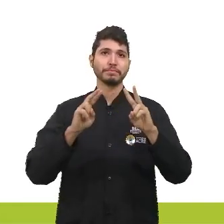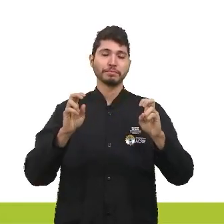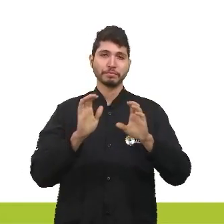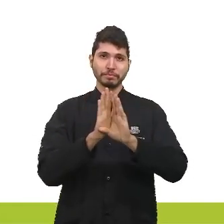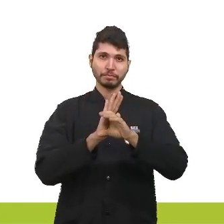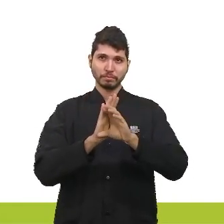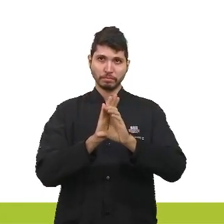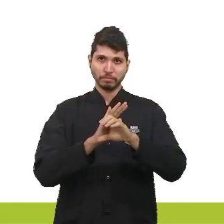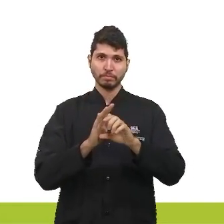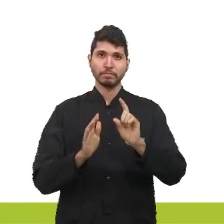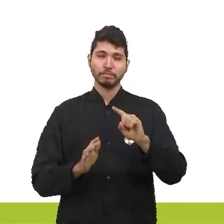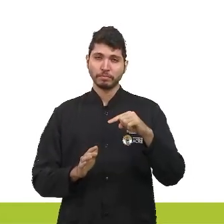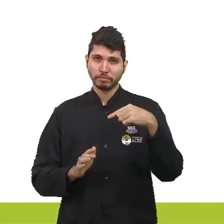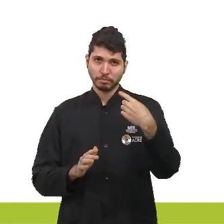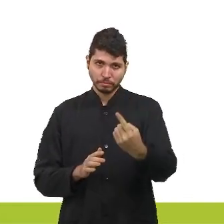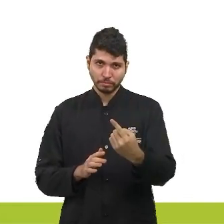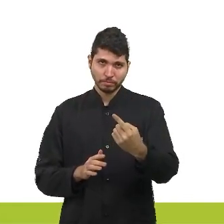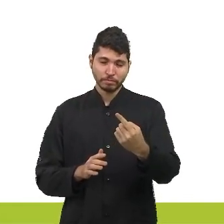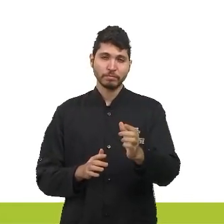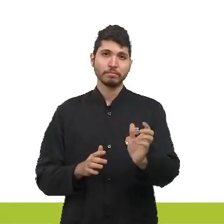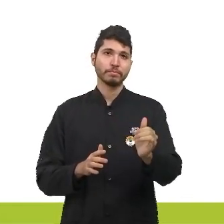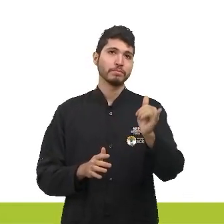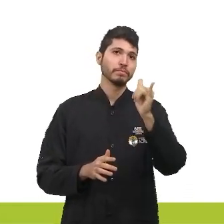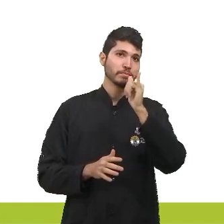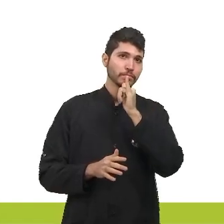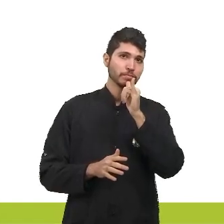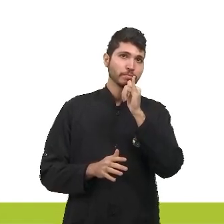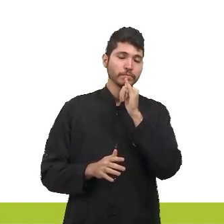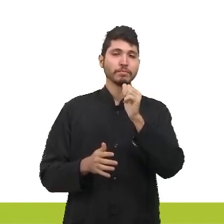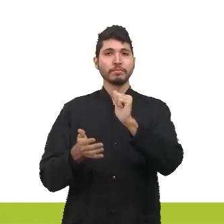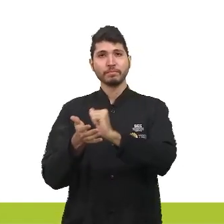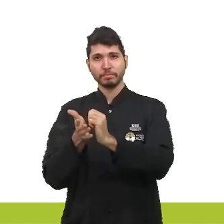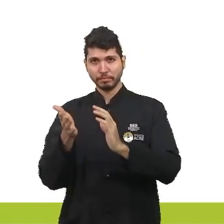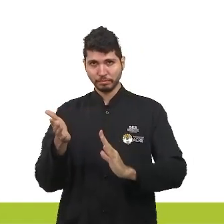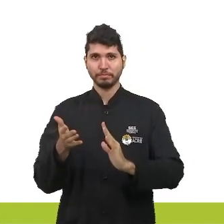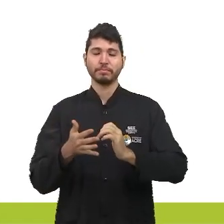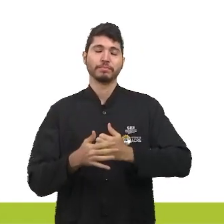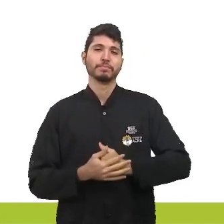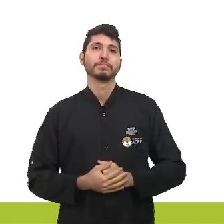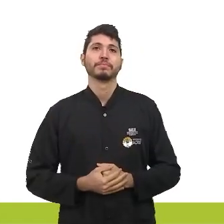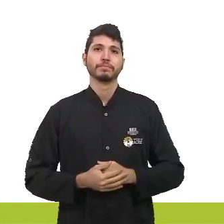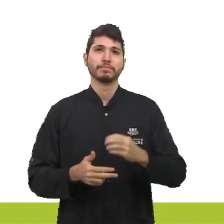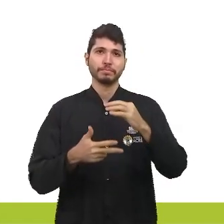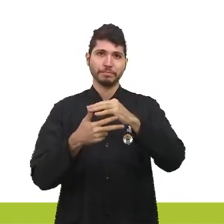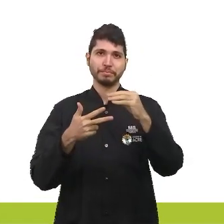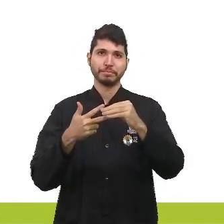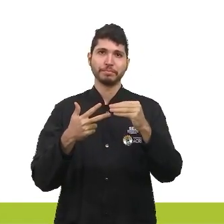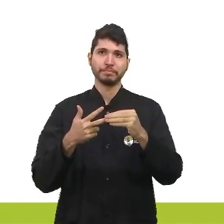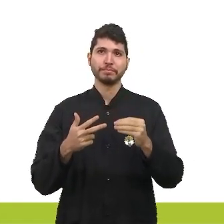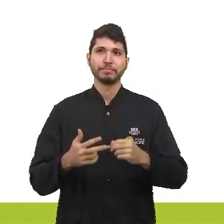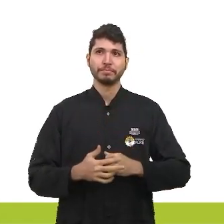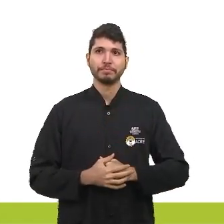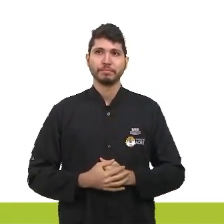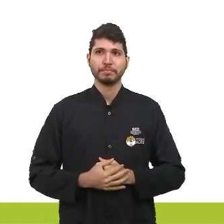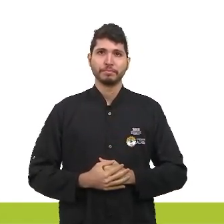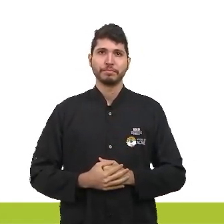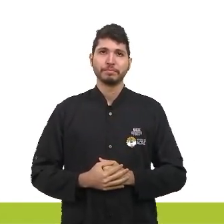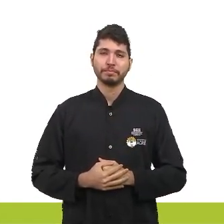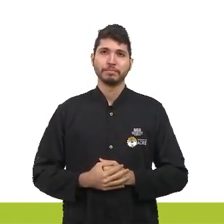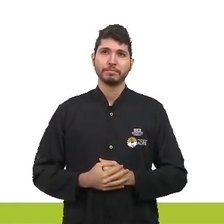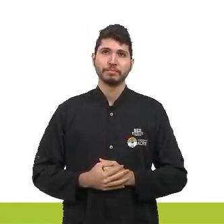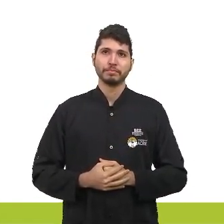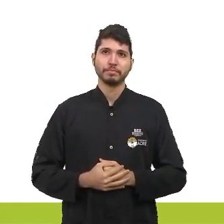a pouco nós vamos fazer exemplos e vamos fazer um exercício do Enem. Então, vamos lá.